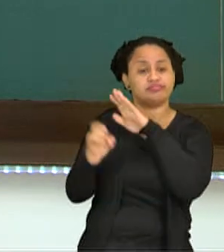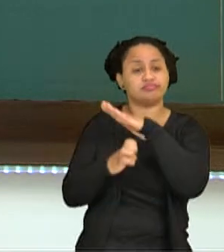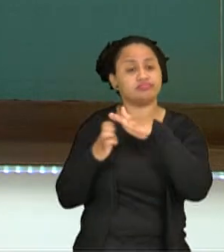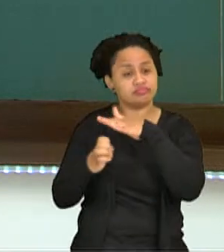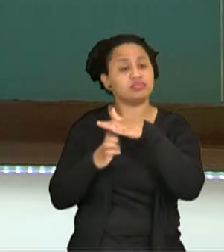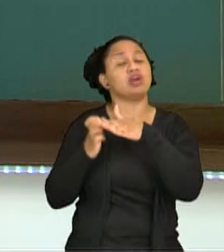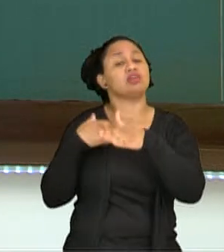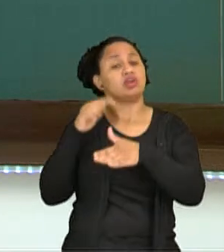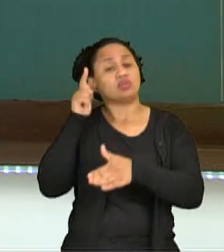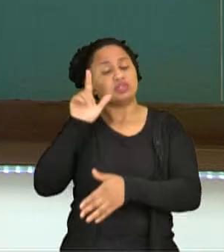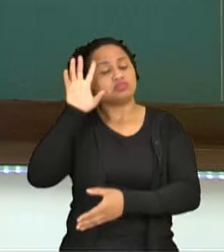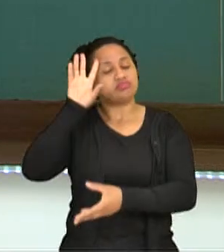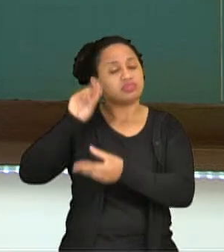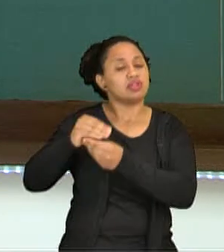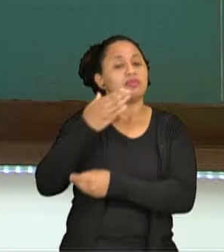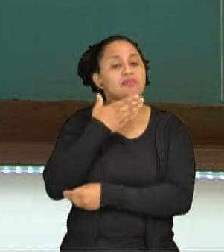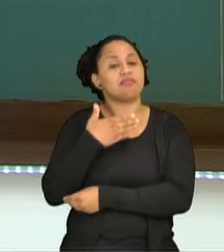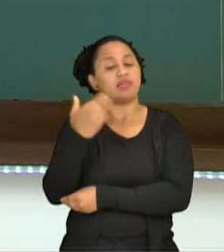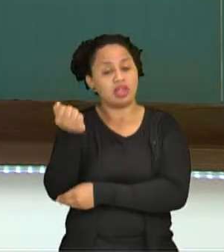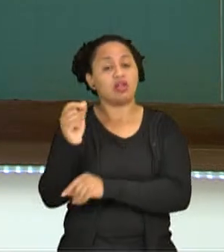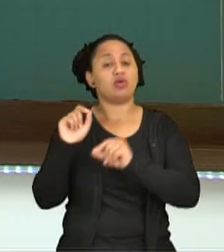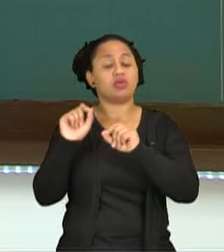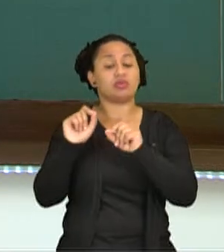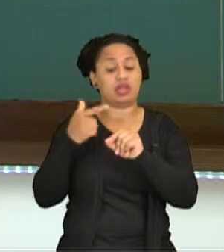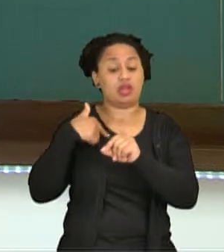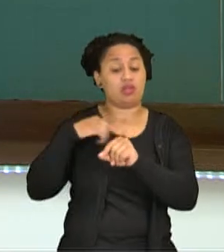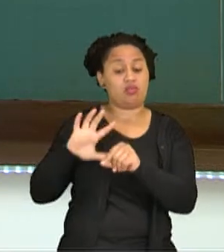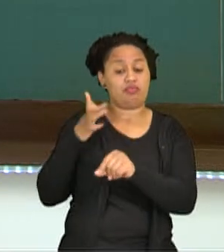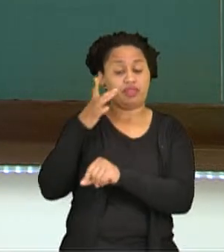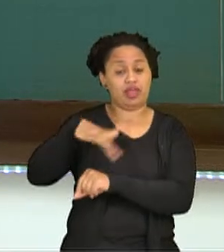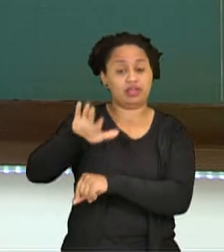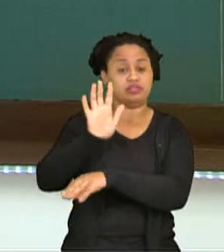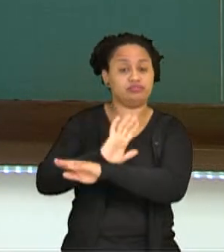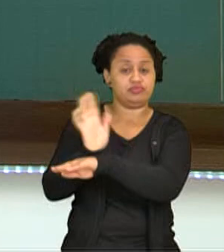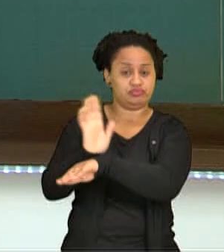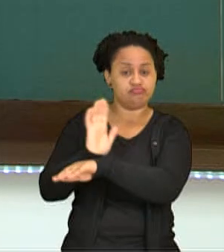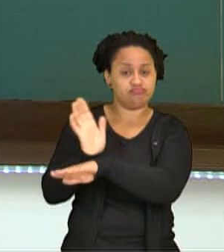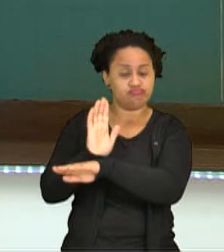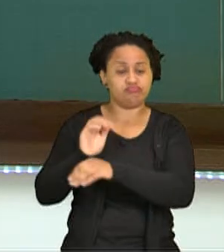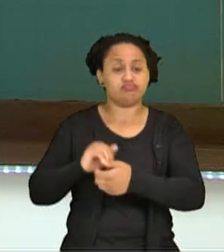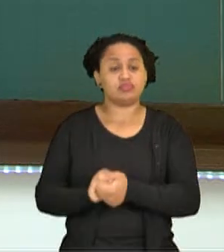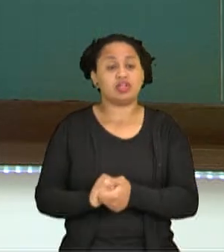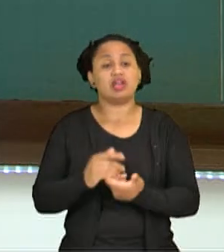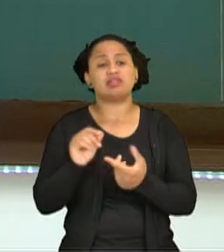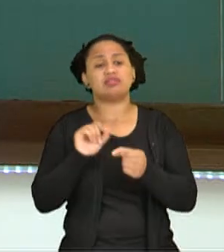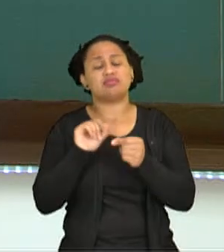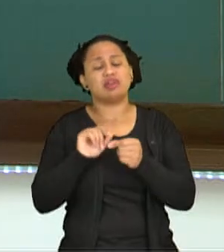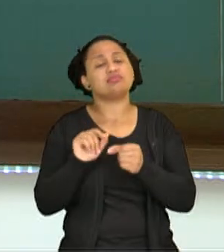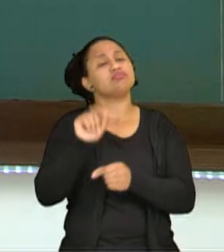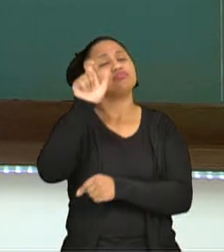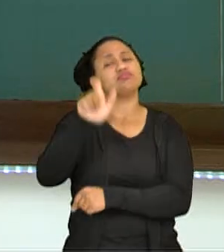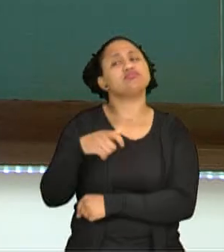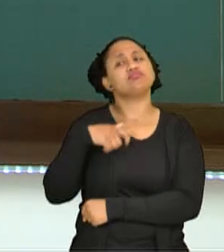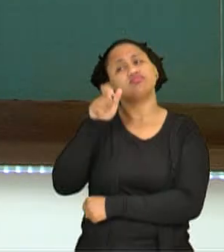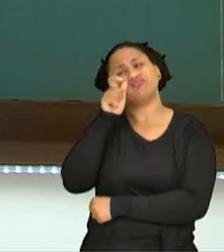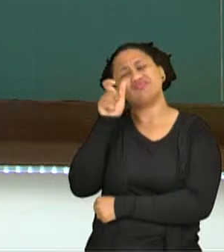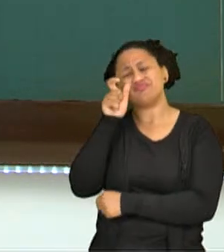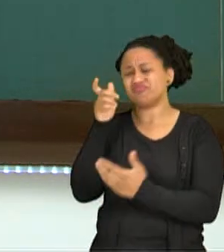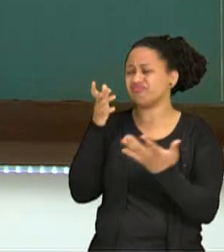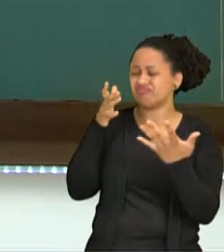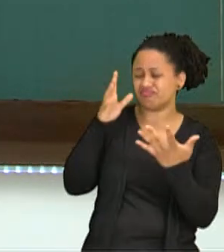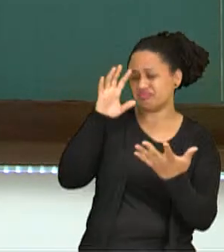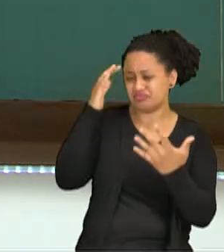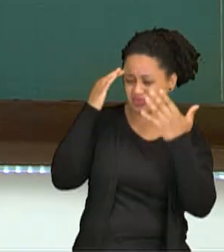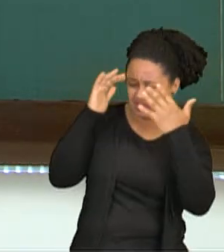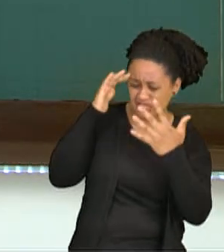você vai conseguir deduzir melhor e compreender melhor a trama do filme, o que pode deixar o telespectador fora de